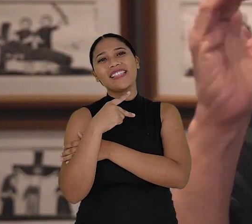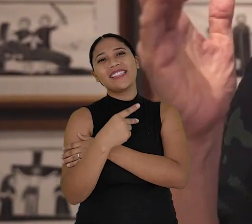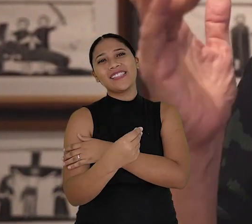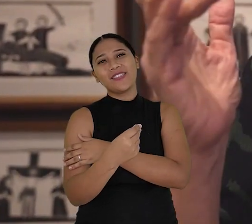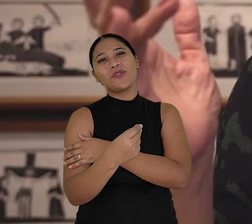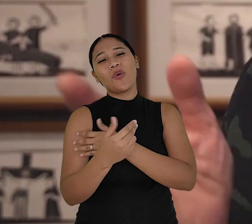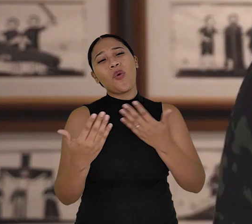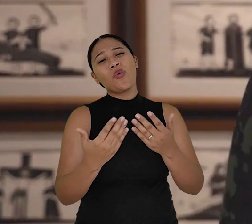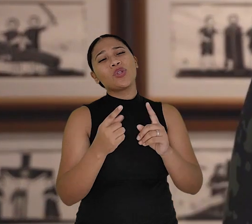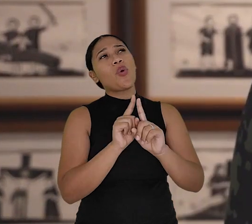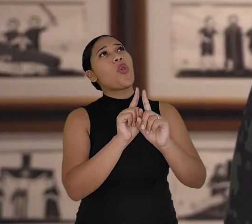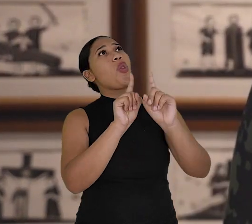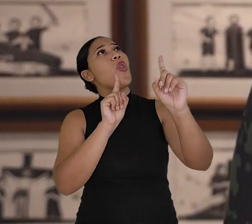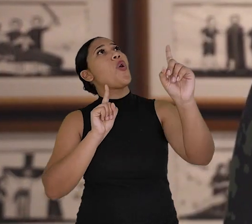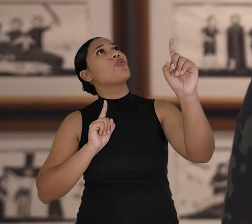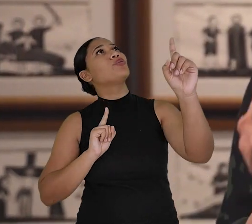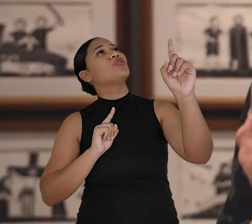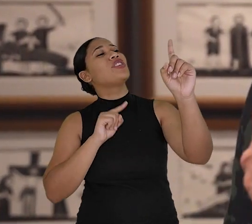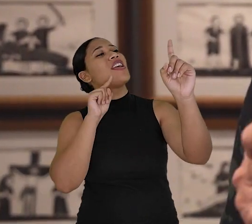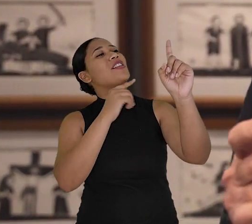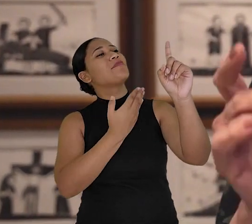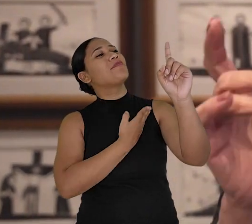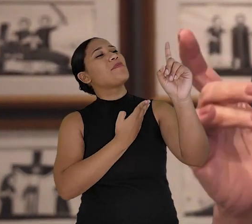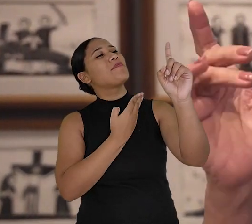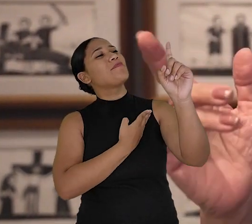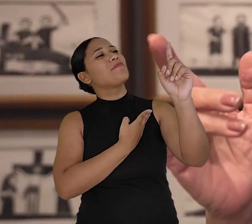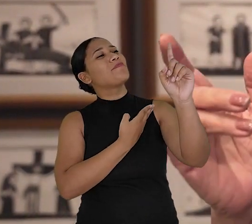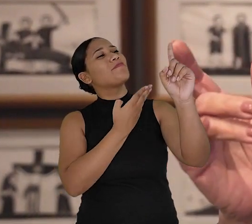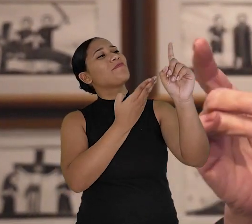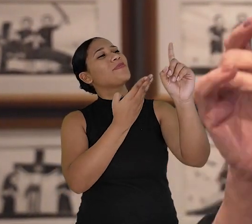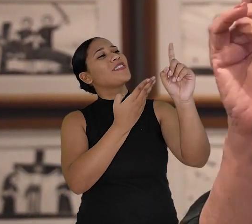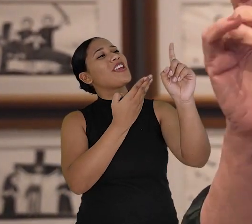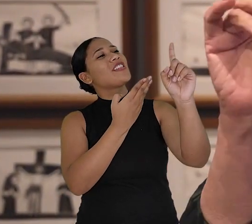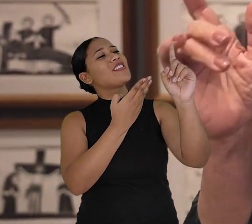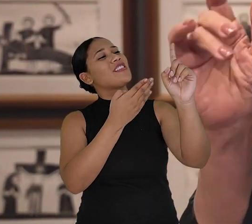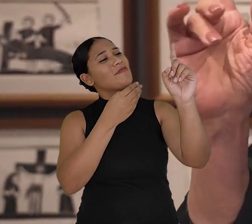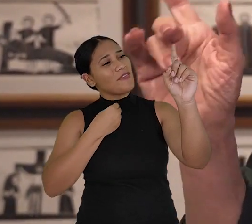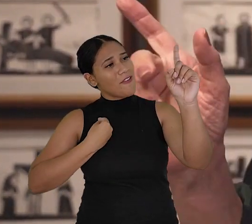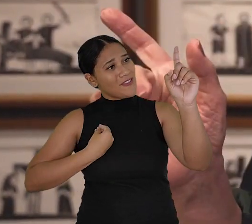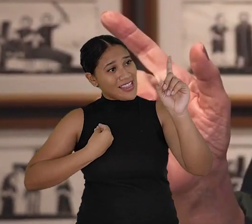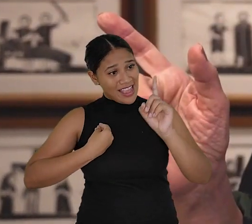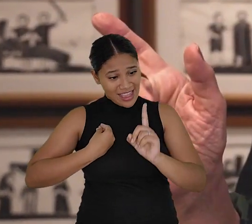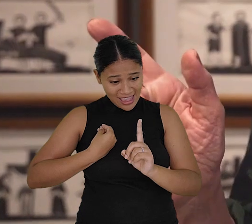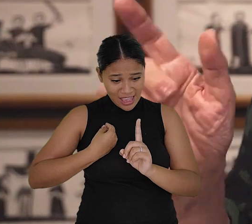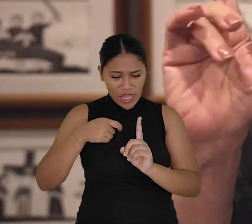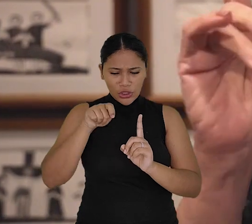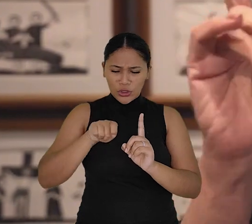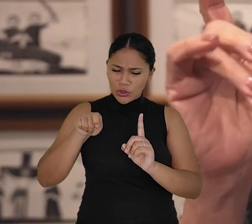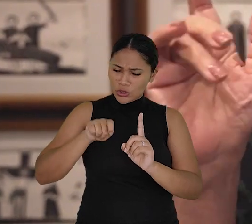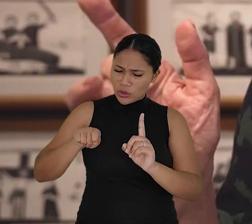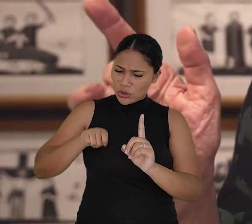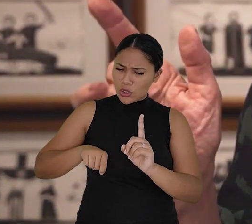merecido, hoje tão longe da gente. Foi ele um grande amigo que na vida se dedicou